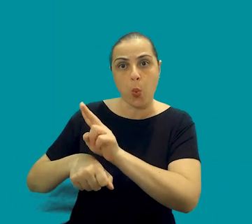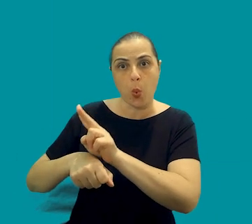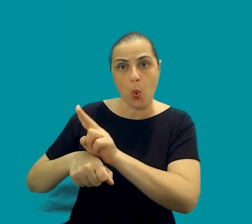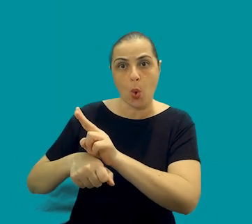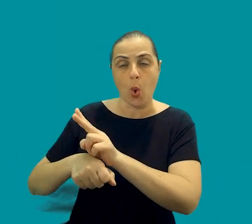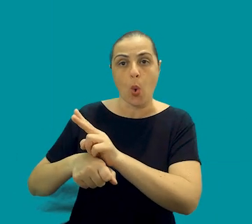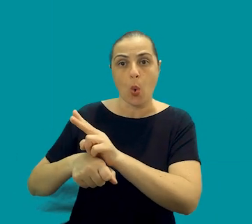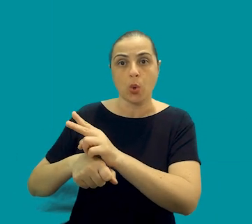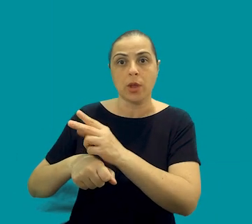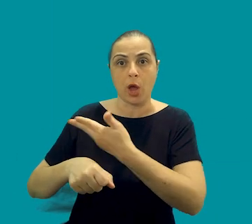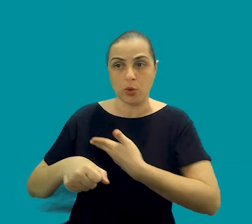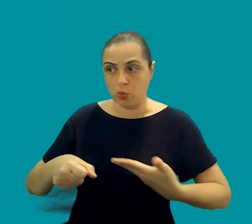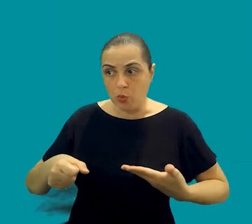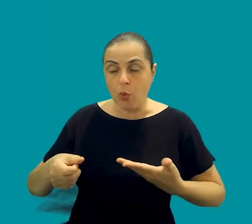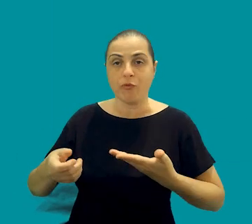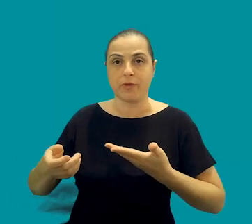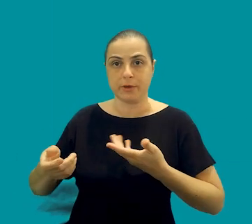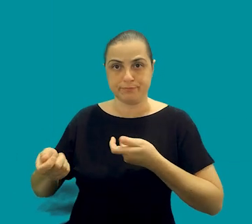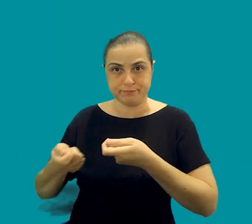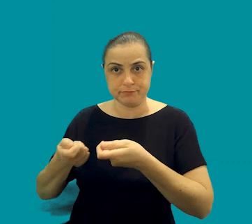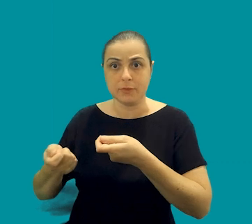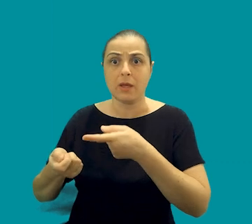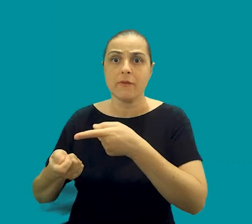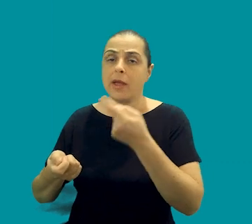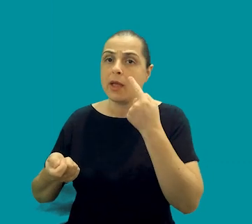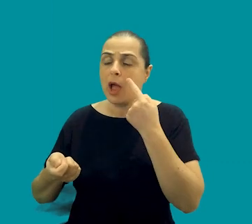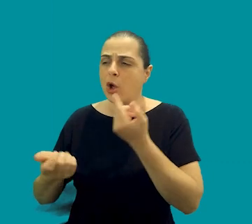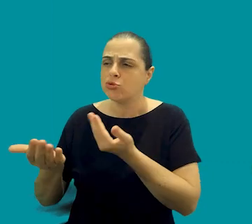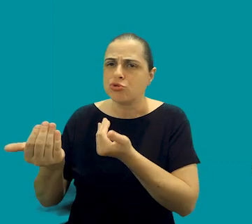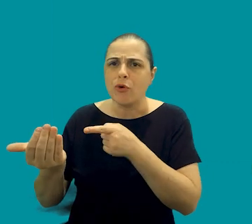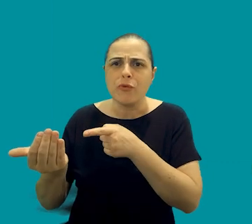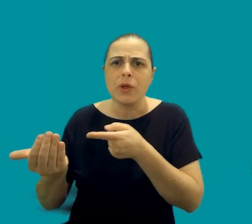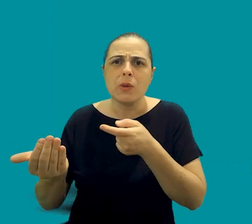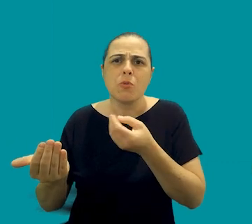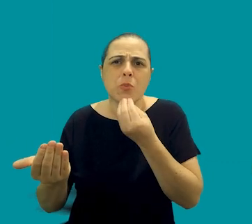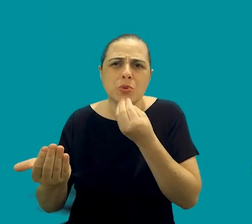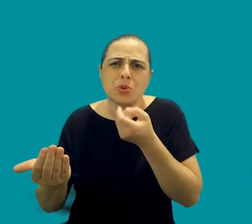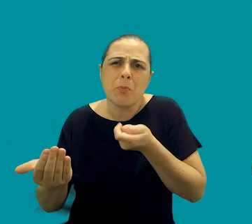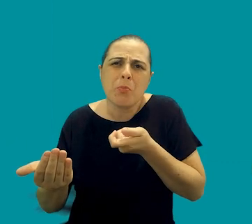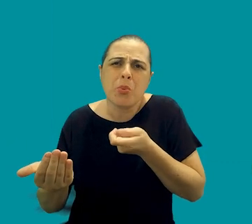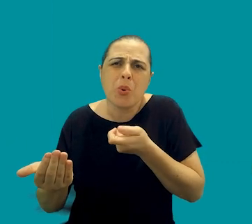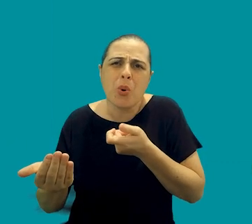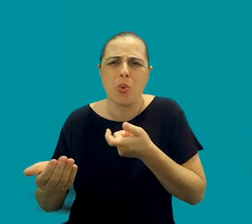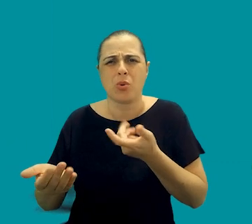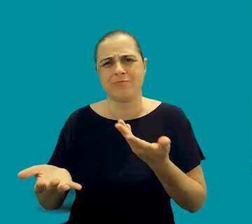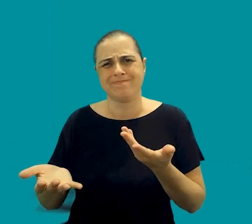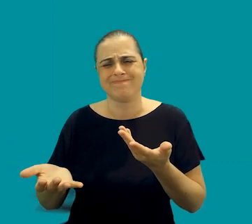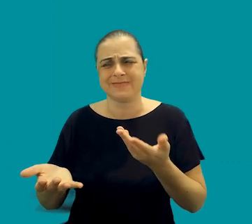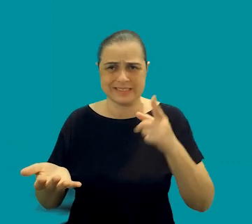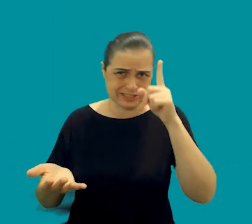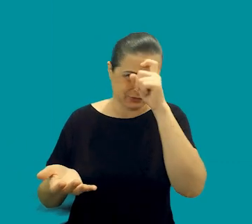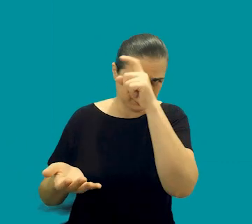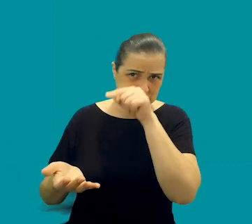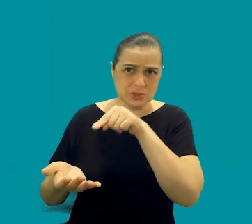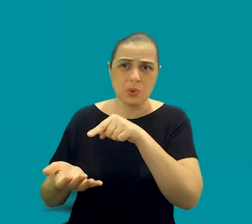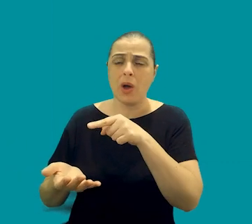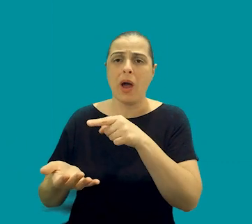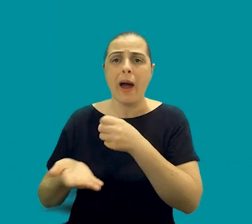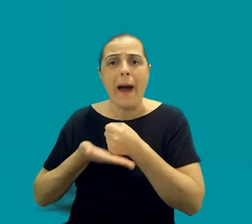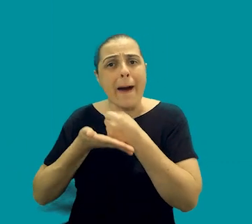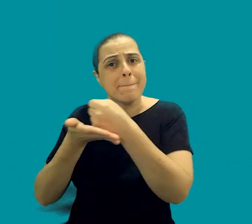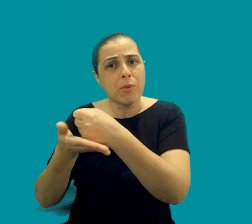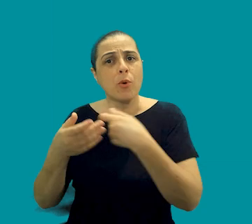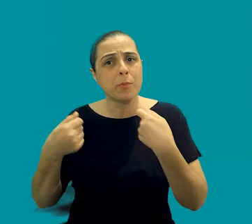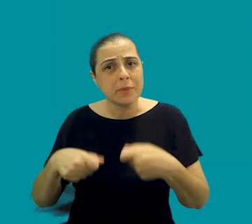números e poucas oportunidades desses jovens, né? Quem está olhando para esse jovem, como ele está sendo visto, que tipo de